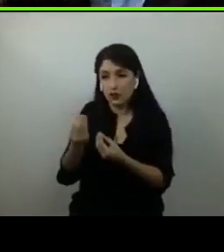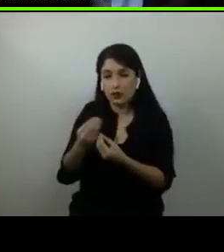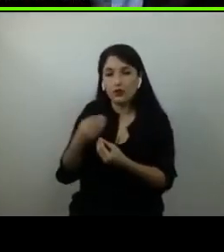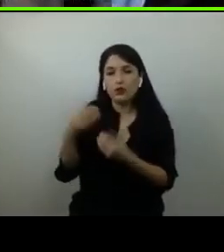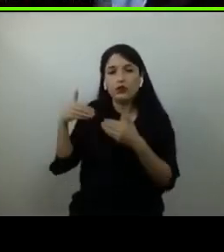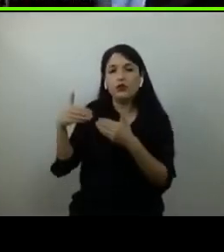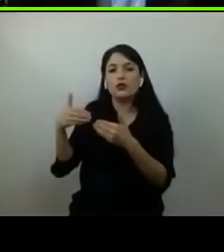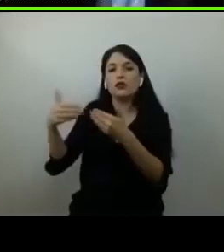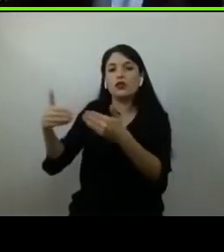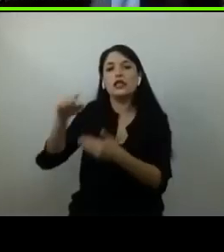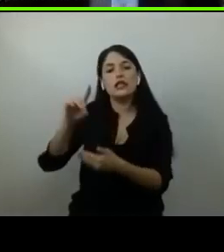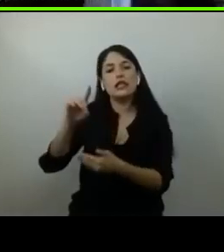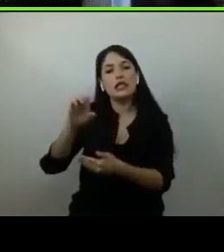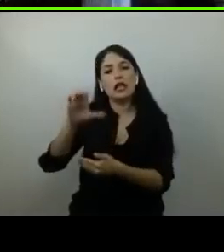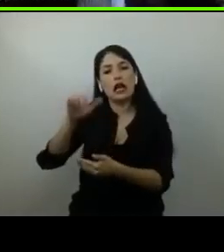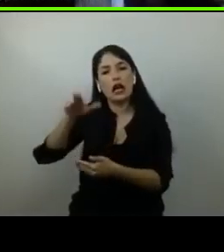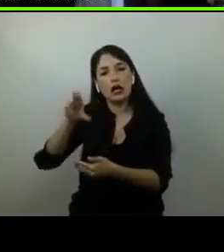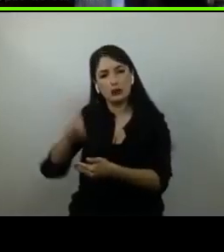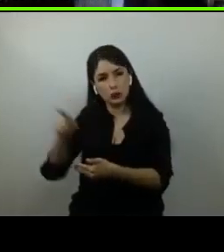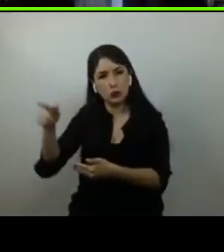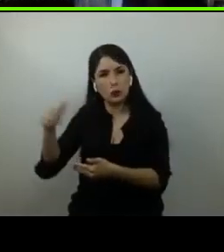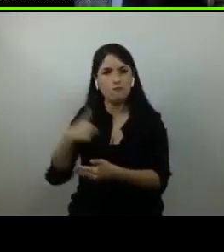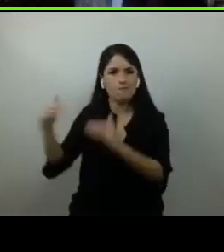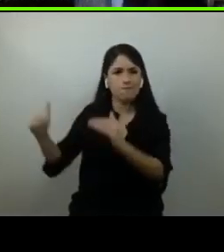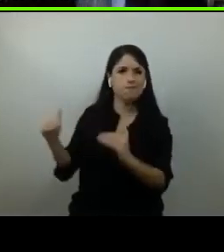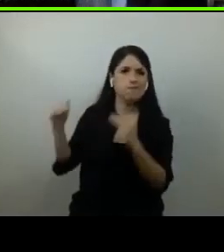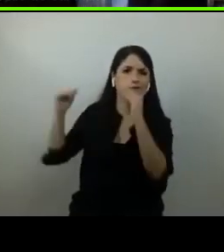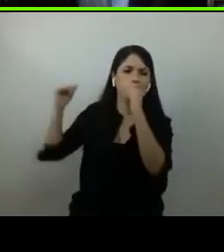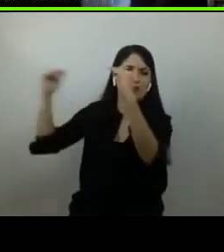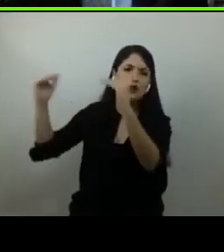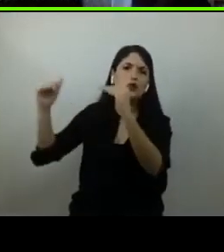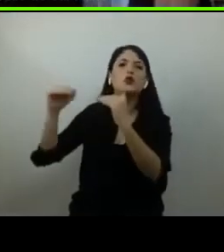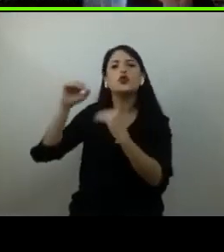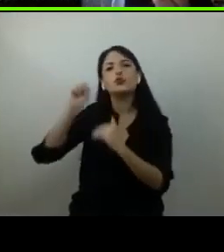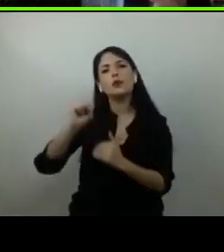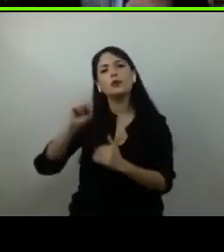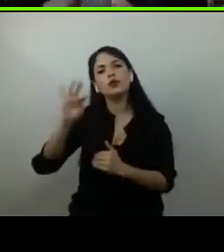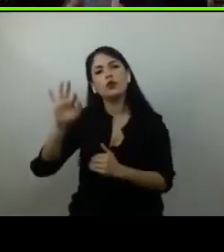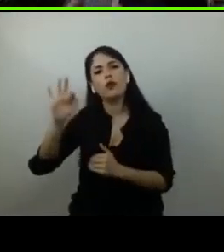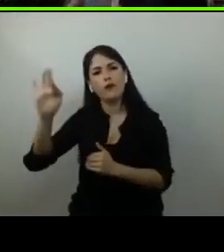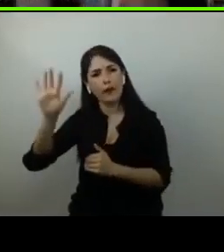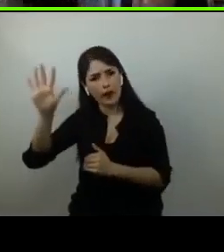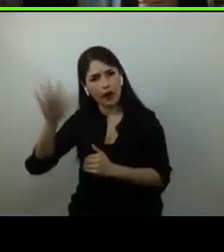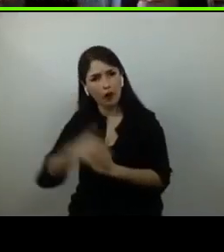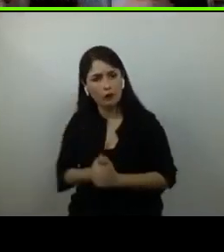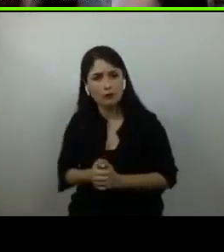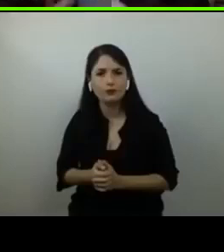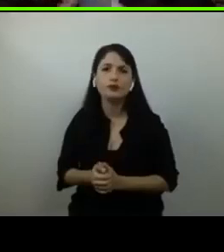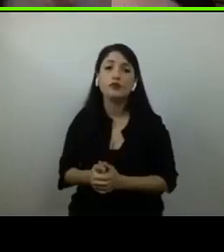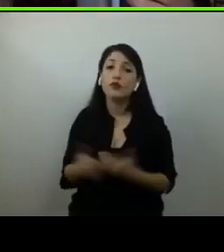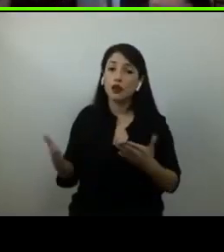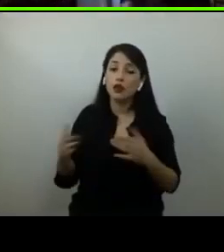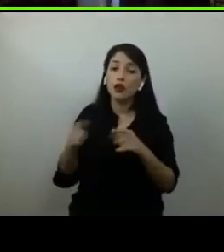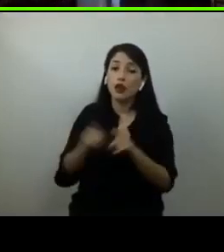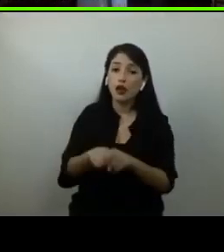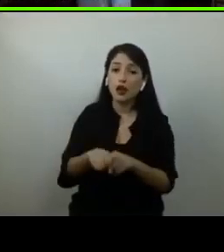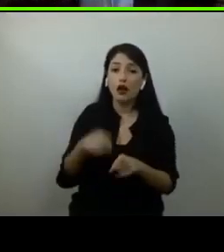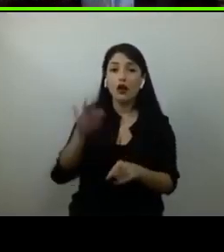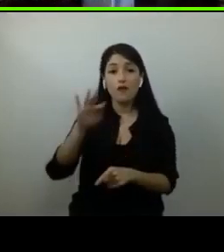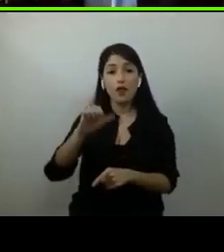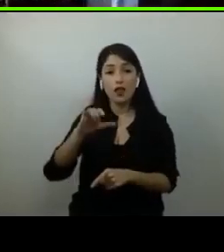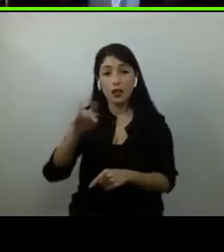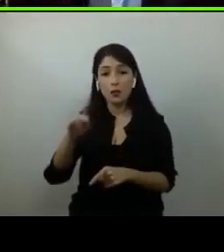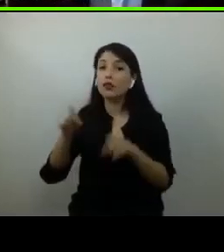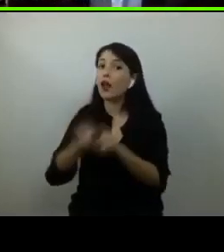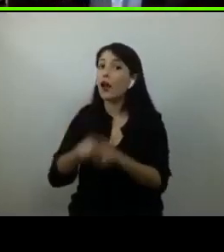decano, né, o decano, aliás, da mais alta corte constitucional do país. Então, nós vamos passar para o Felipe, que inclusive foi vítima, né, de uma série de fake news